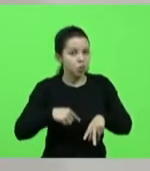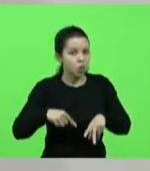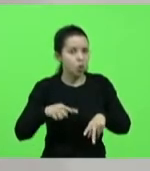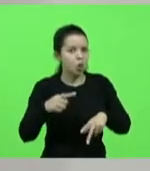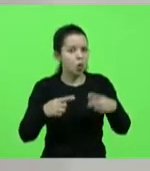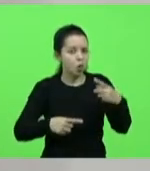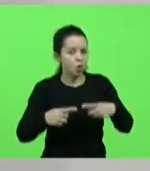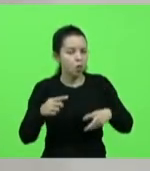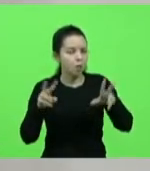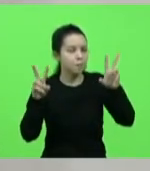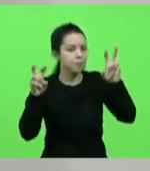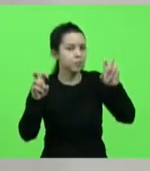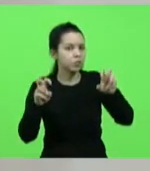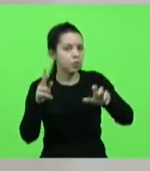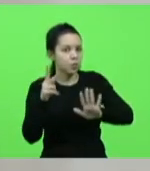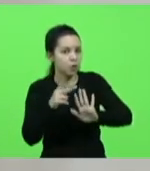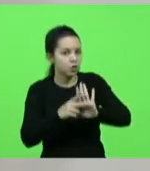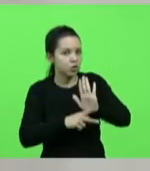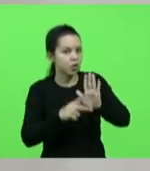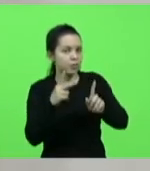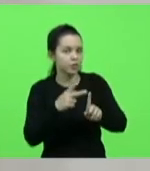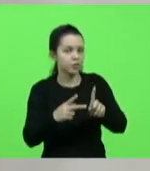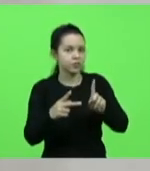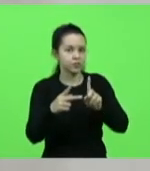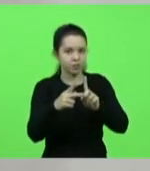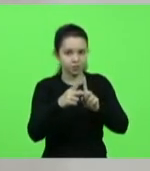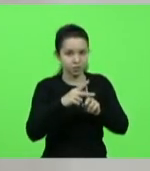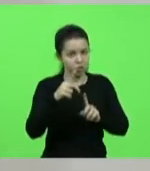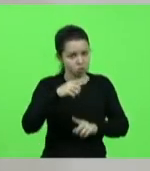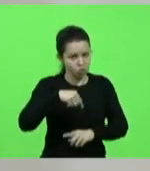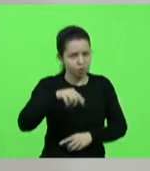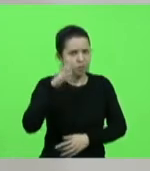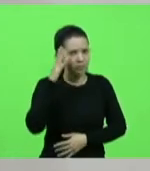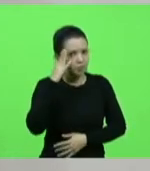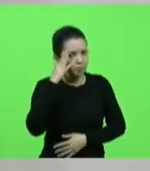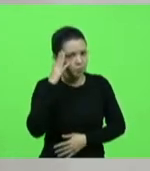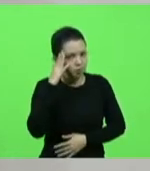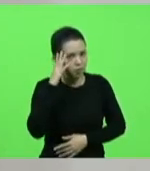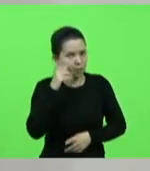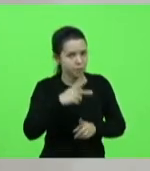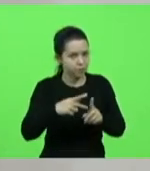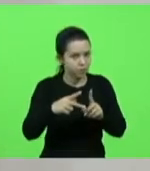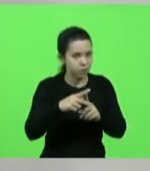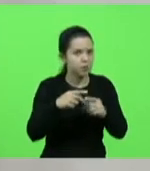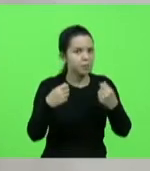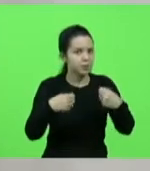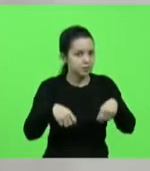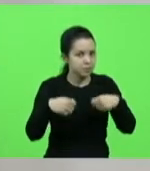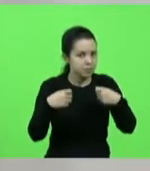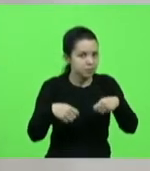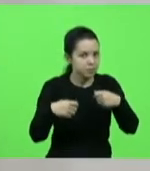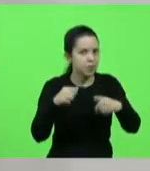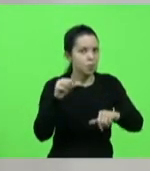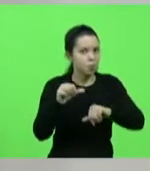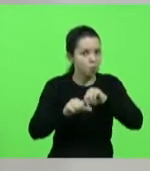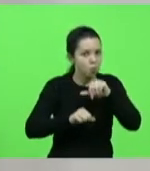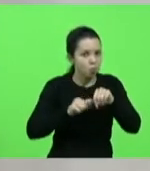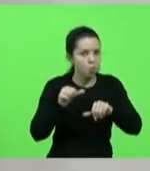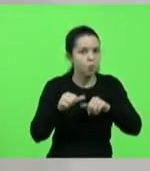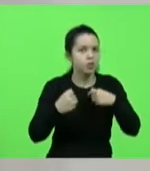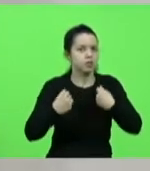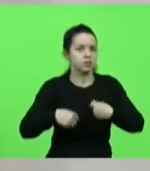da Previdência. Nós sabemos que a Previdência precisa ser mexida, temos que